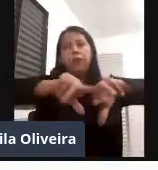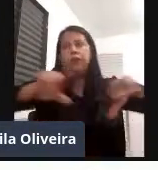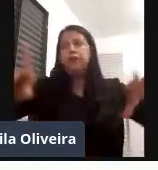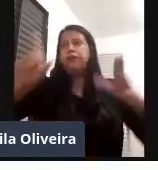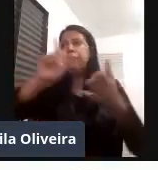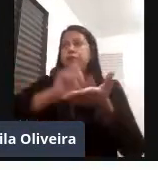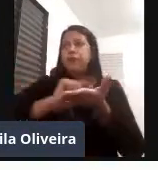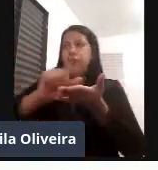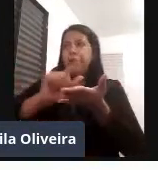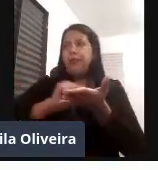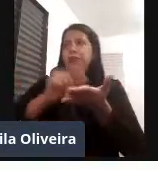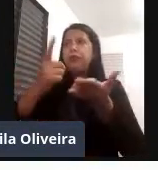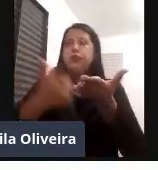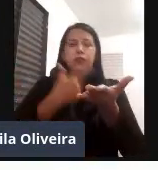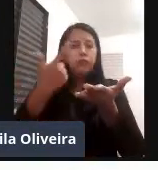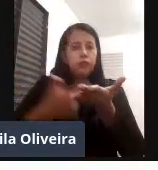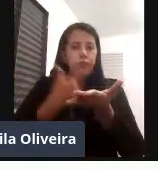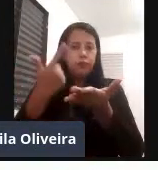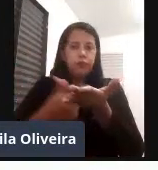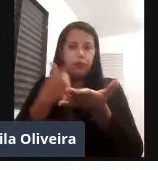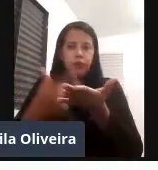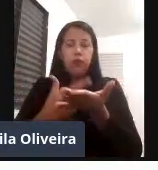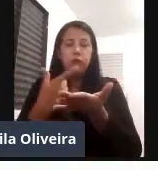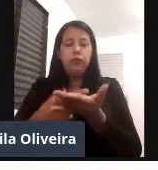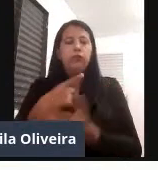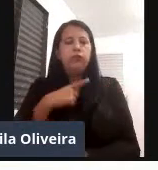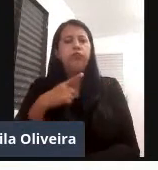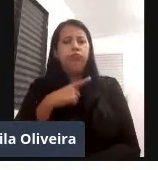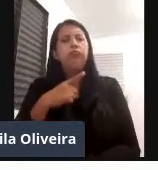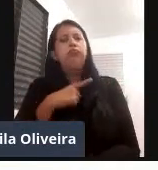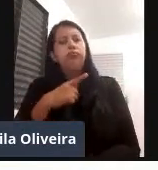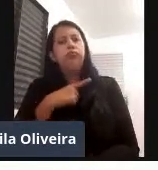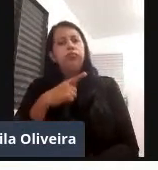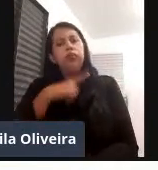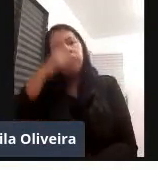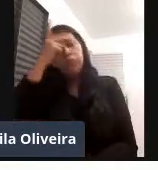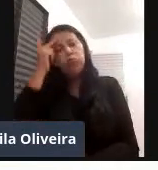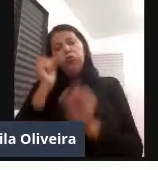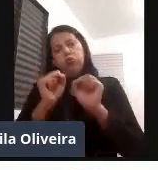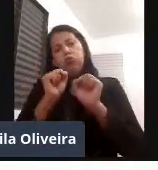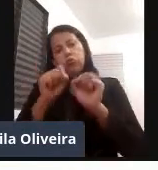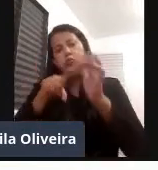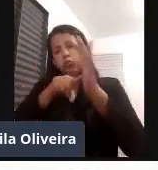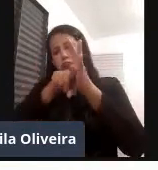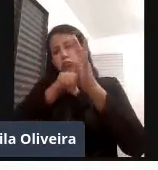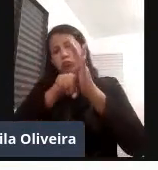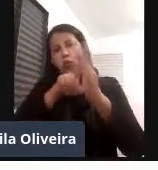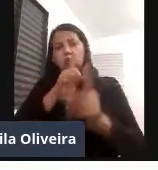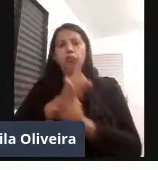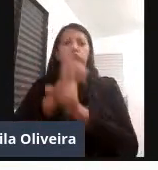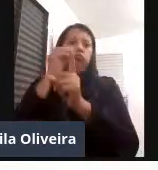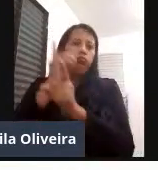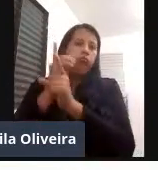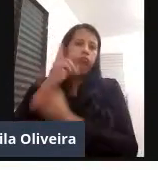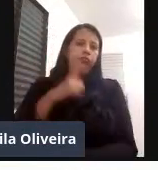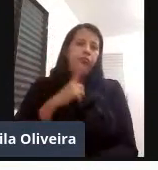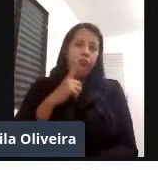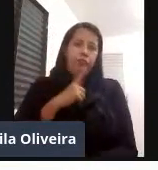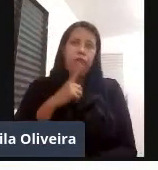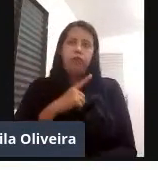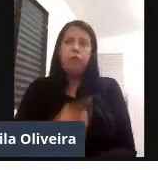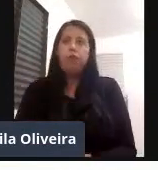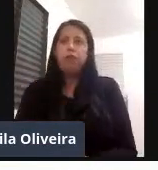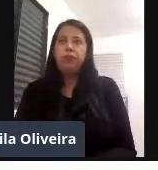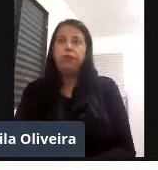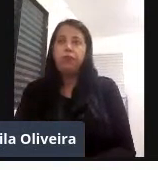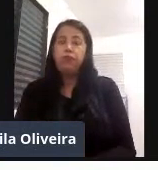artigos, livros que estão disponíveis para os usuários. E aí ele tem uma certa, vamos dizer